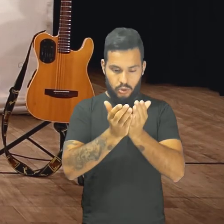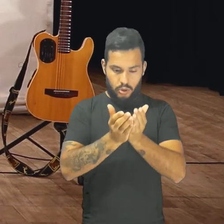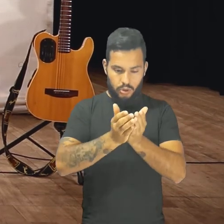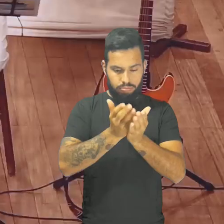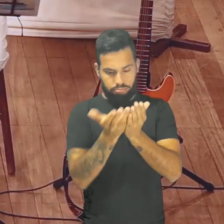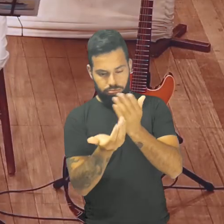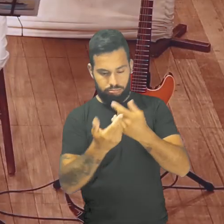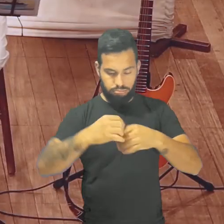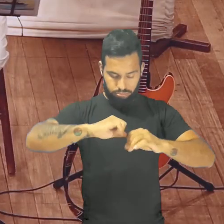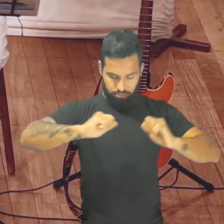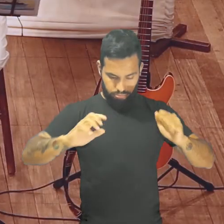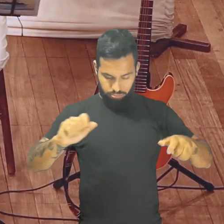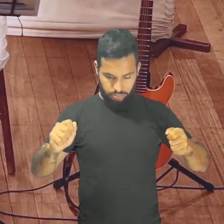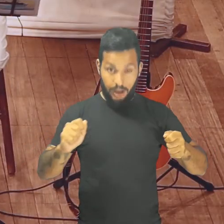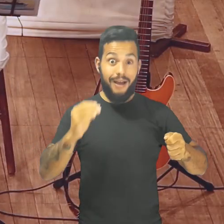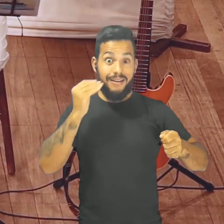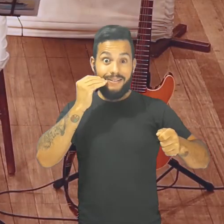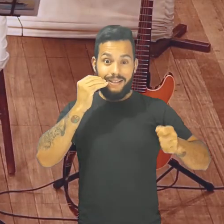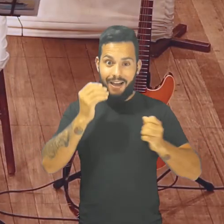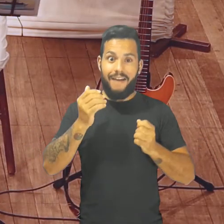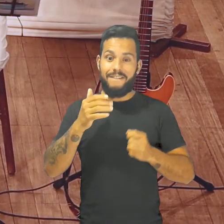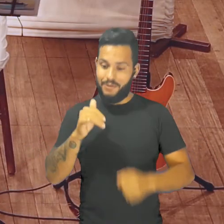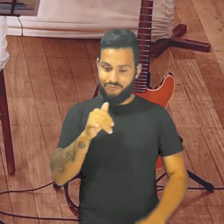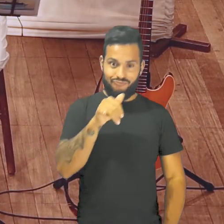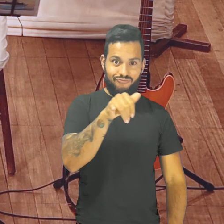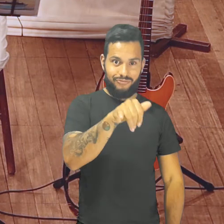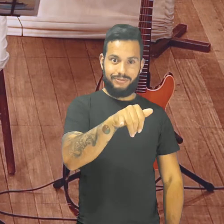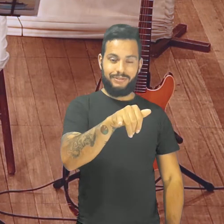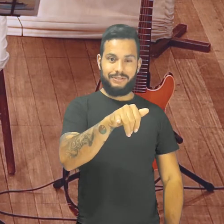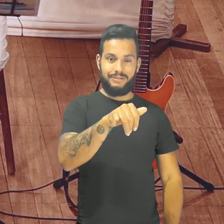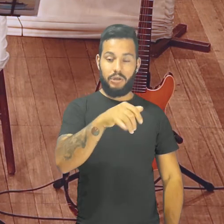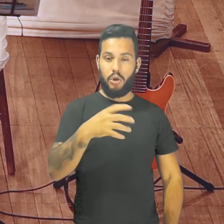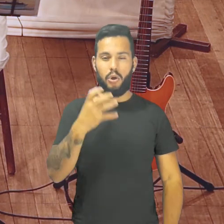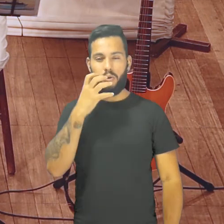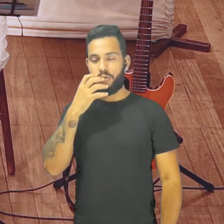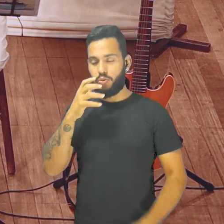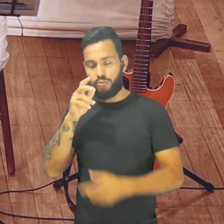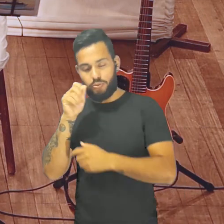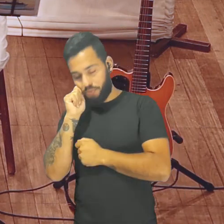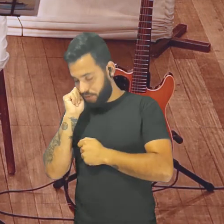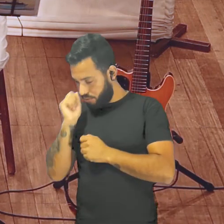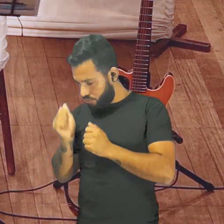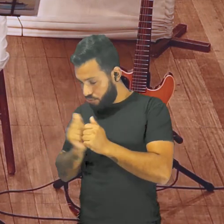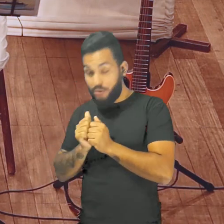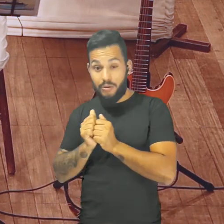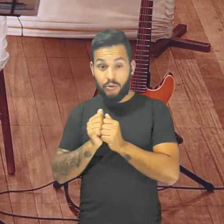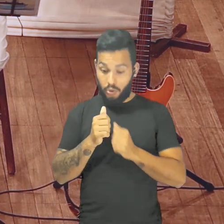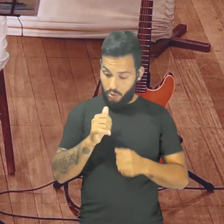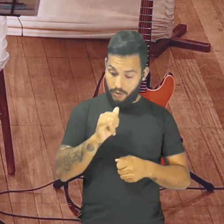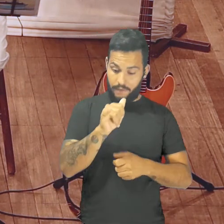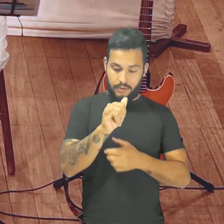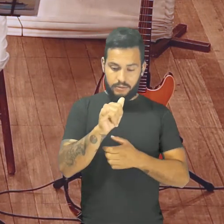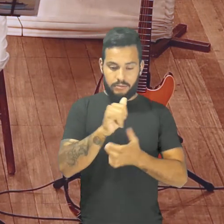aviãozinho. Bom, eu adormeci com o timão aos meus pés e o aviãozinho na mão. Quando eu acordei,